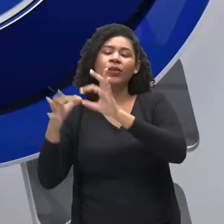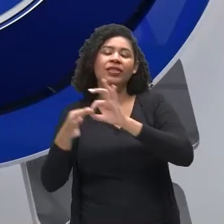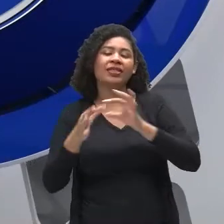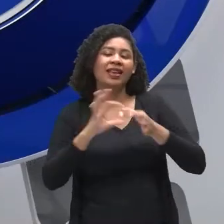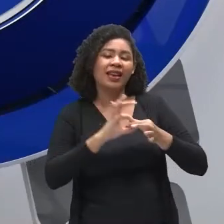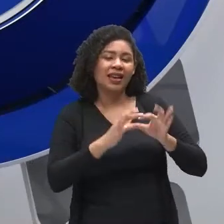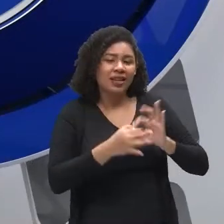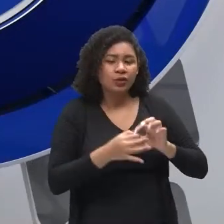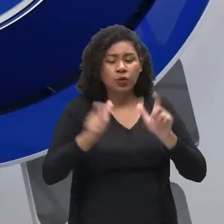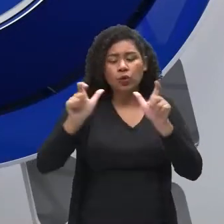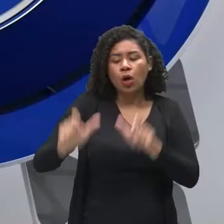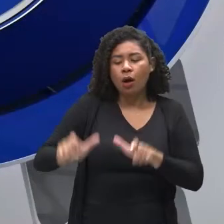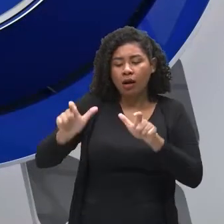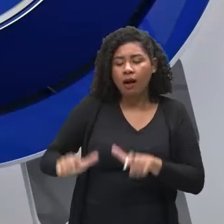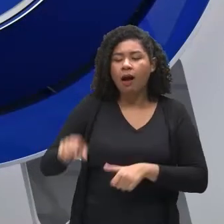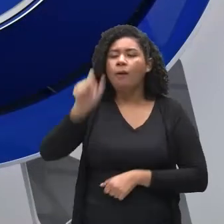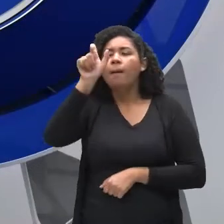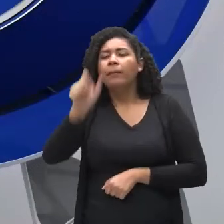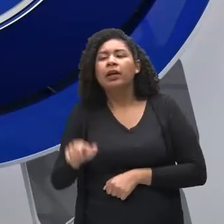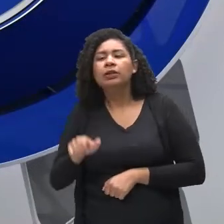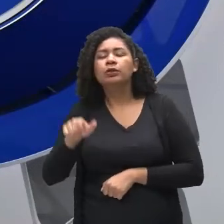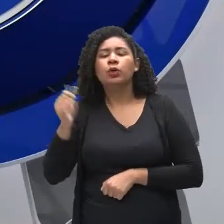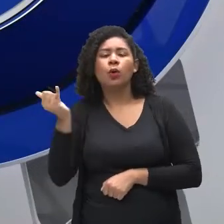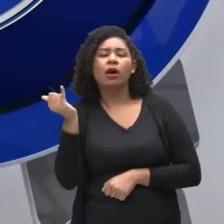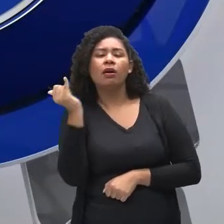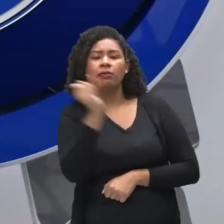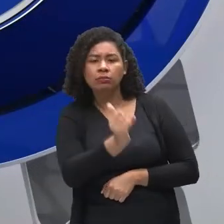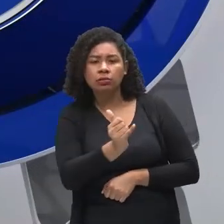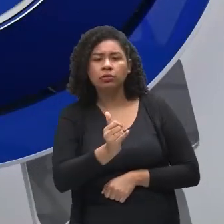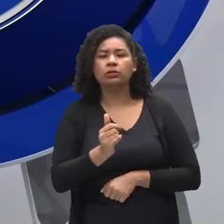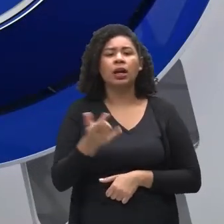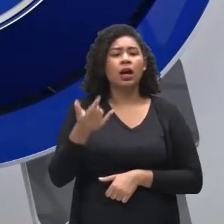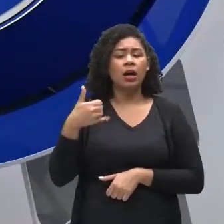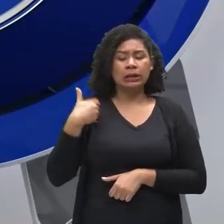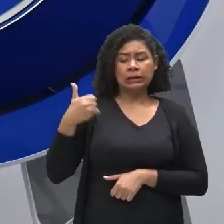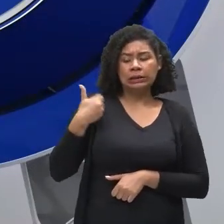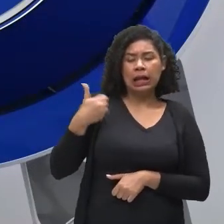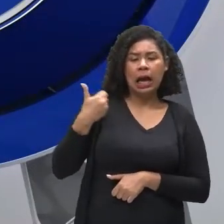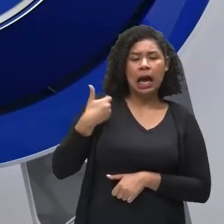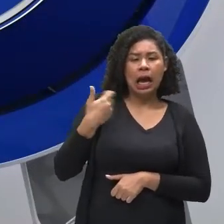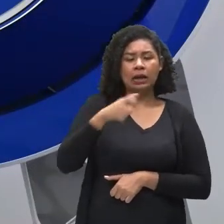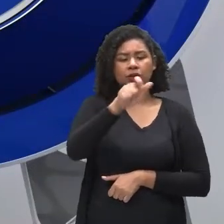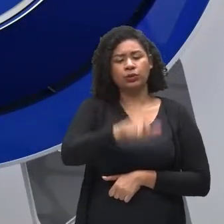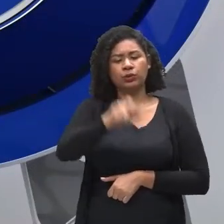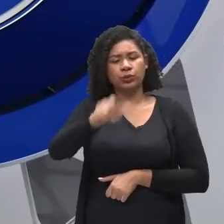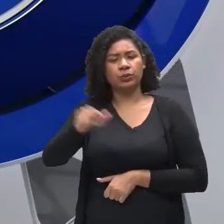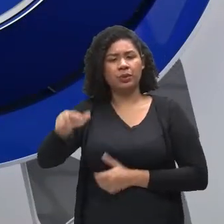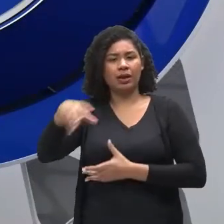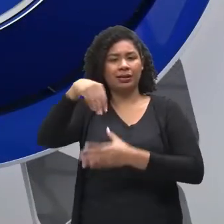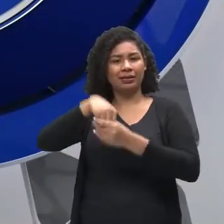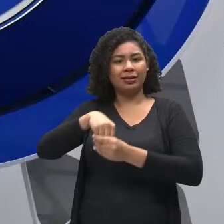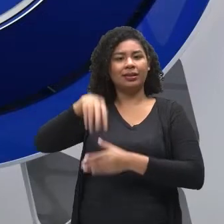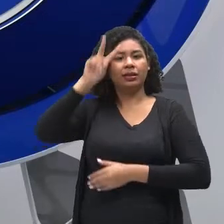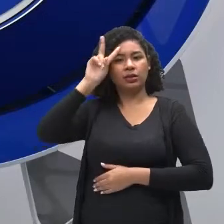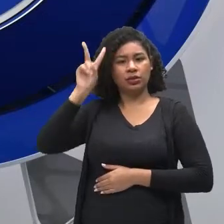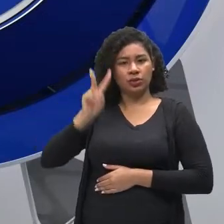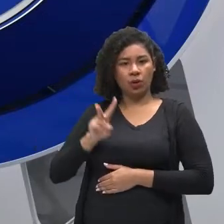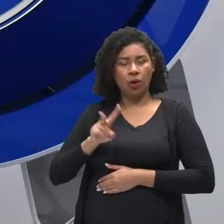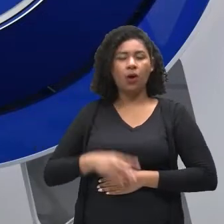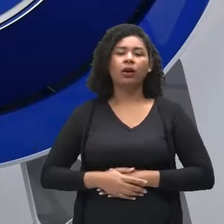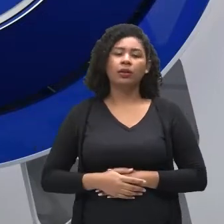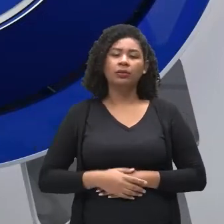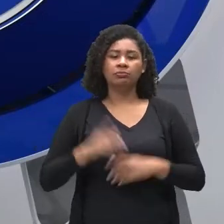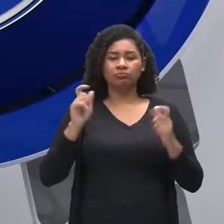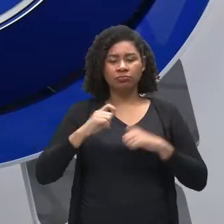está acontecendo, quem está falando, qual é a faixa etária dos personagens, se for uma história. Isso tudo vai te ajudar a interpretar melhor